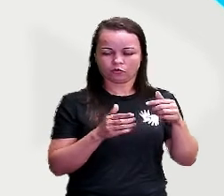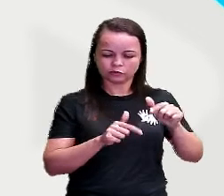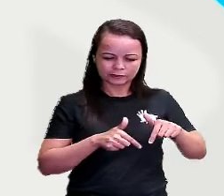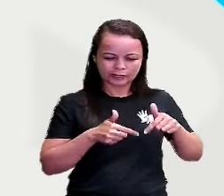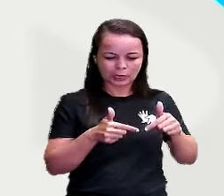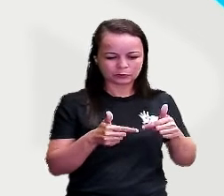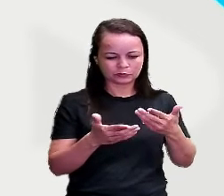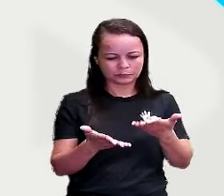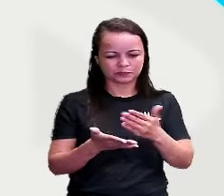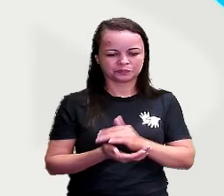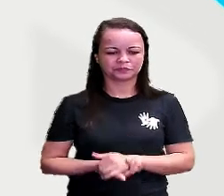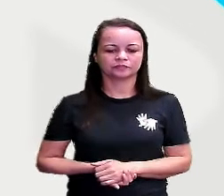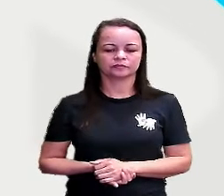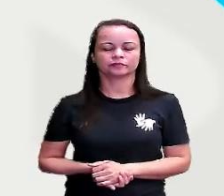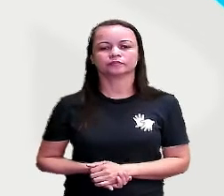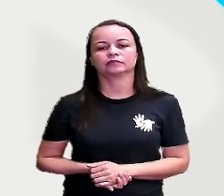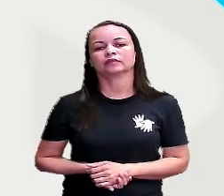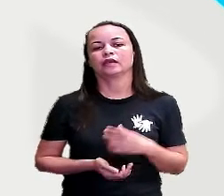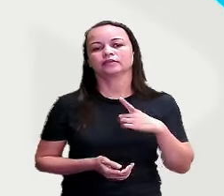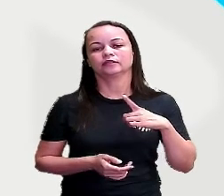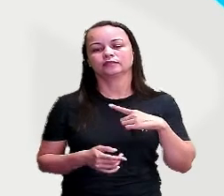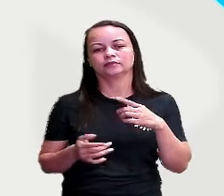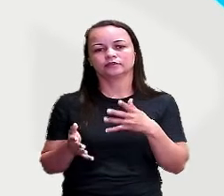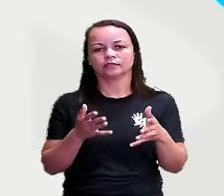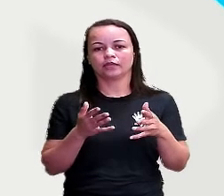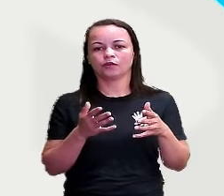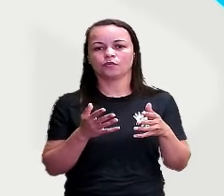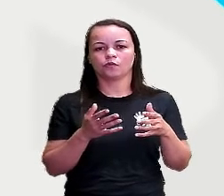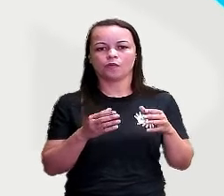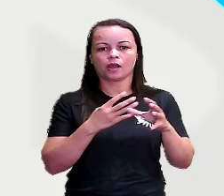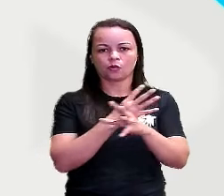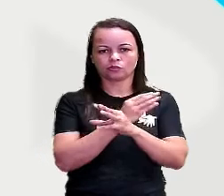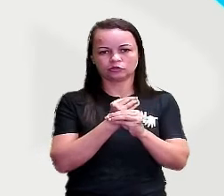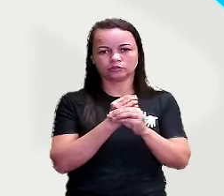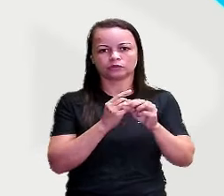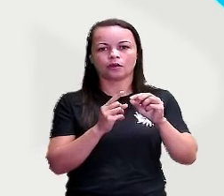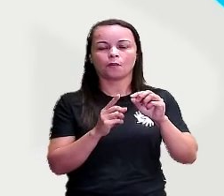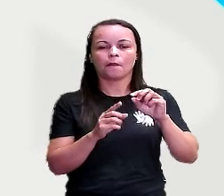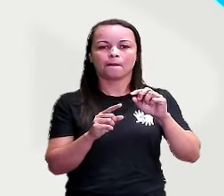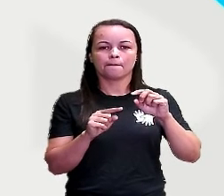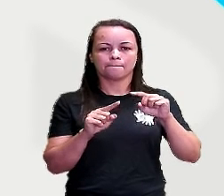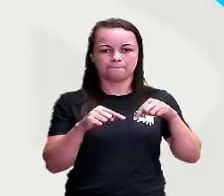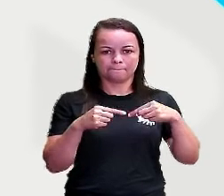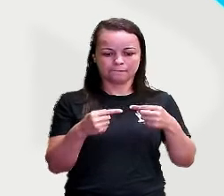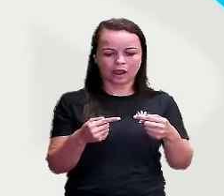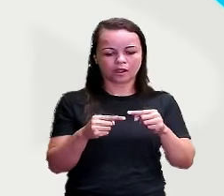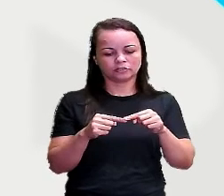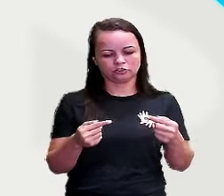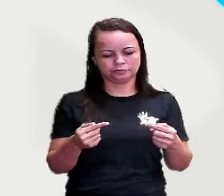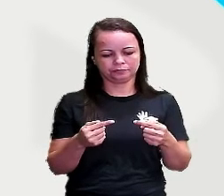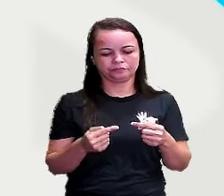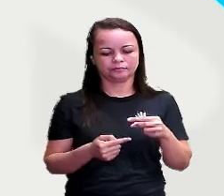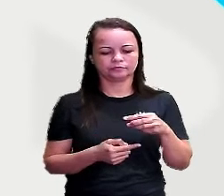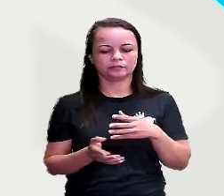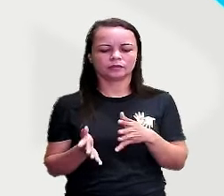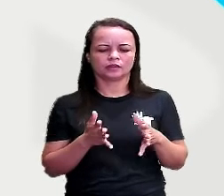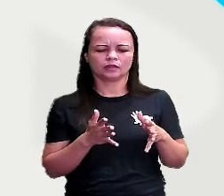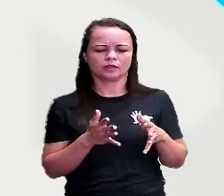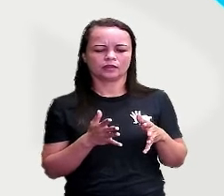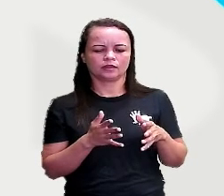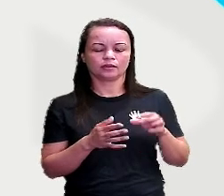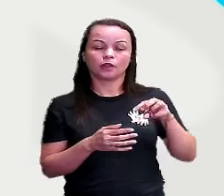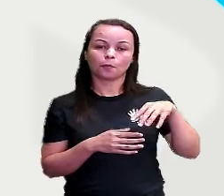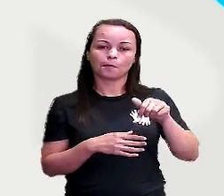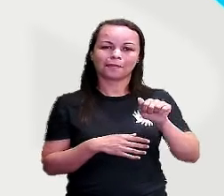Então, temos ali a conjunção mais, ó, dentinho. Eu tentei com você, mas eu simplesmente não